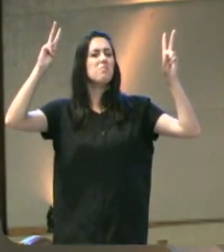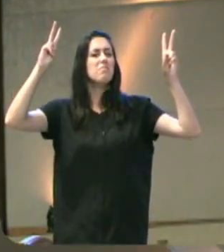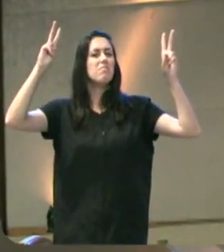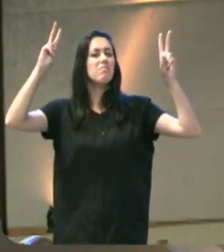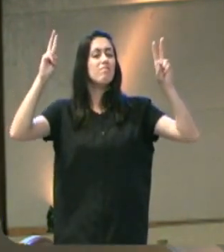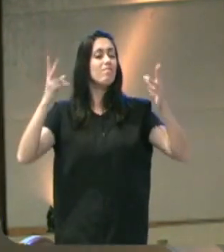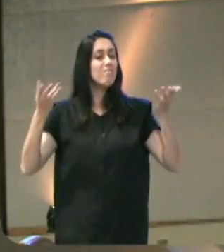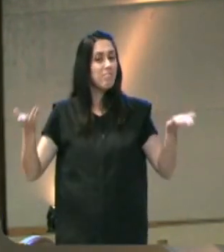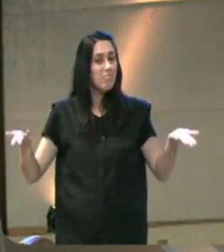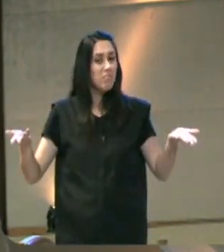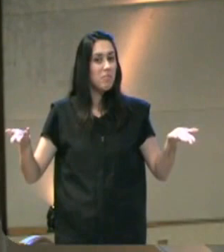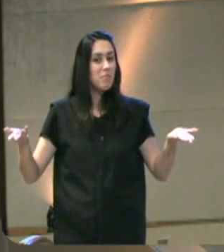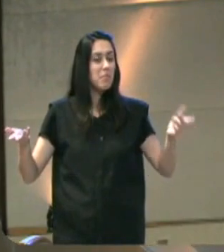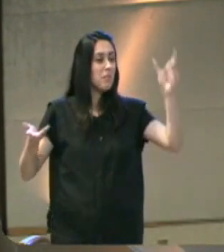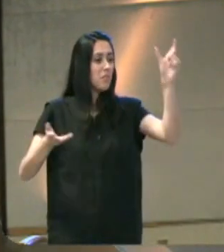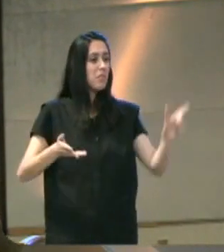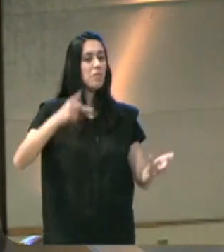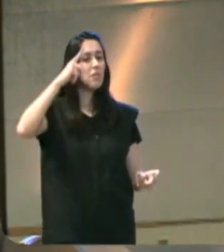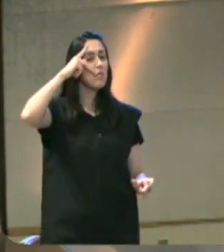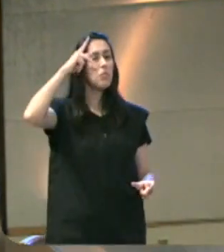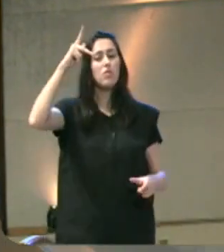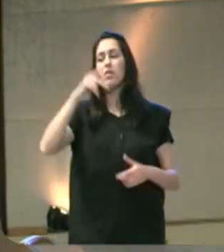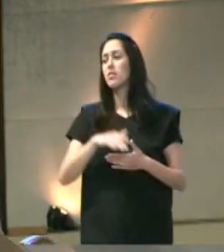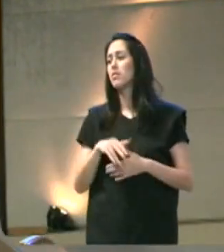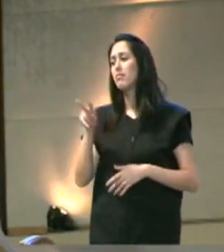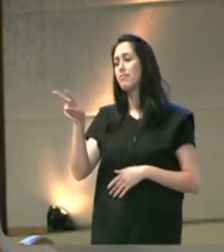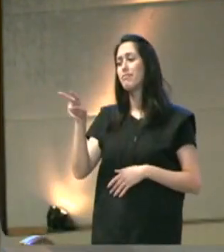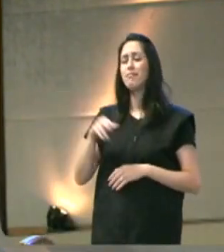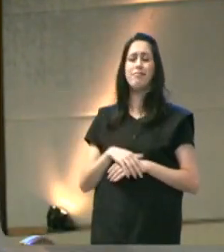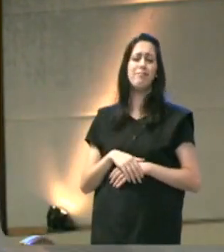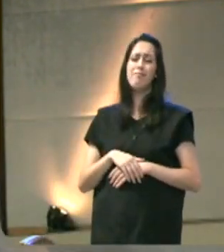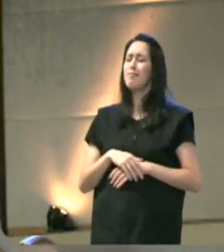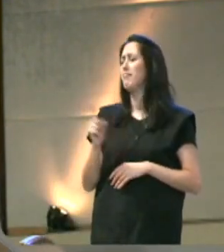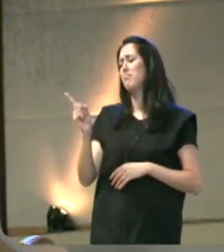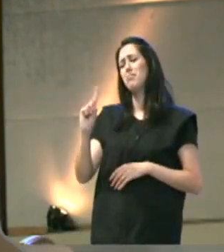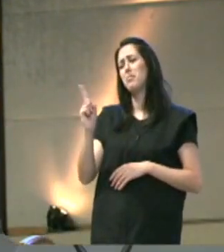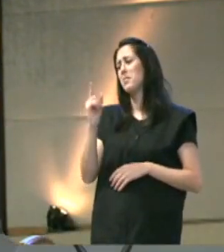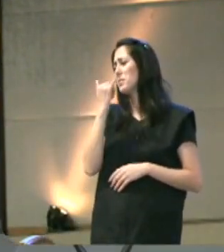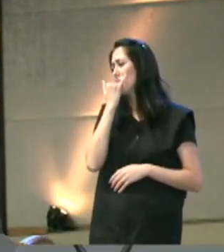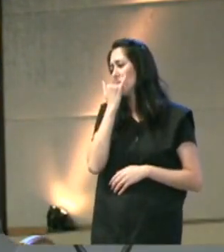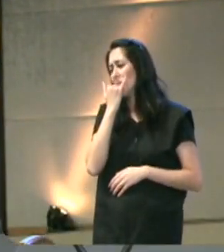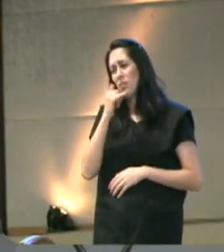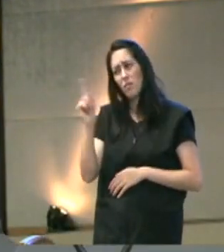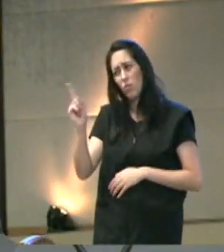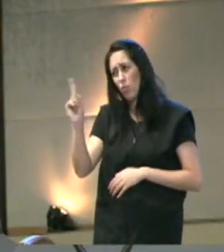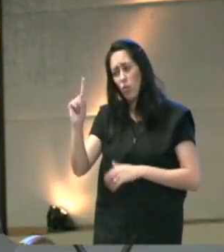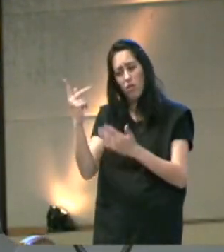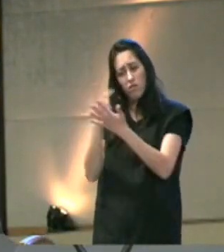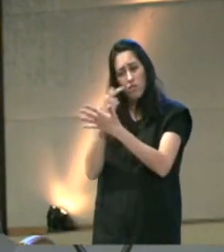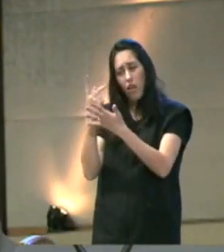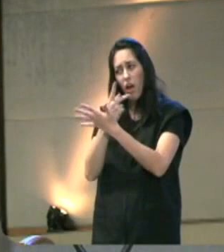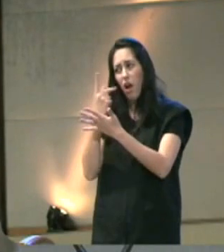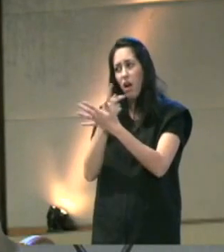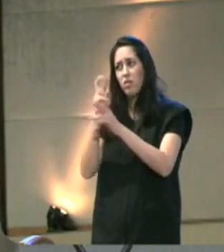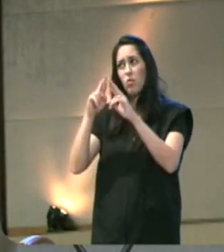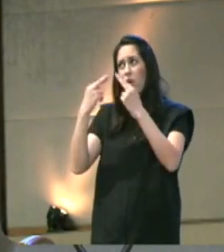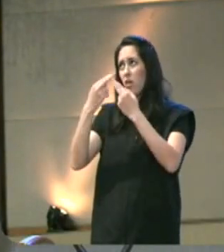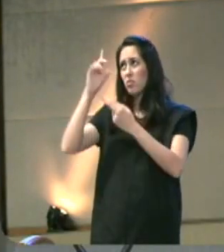E aí o profeta acaba com a alegria do rei e diz: não é assim que funciona no reino de